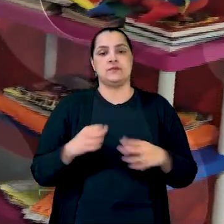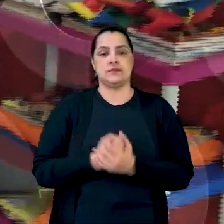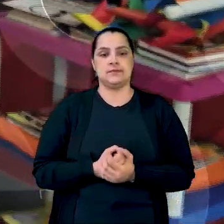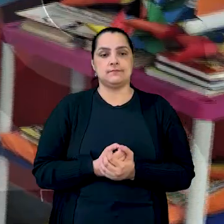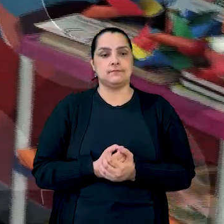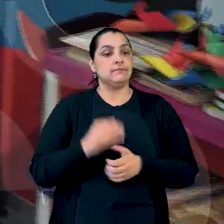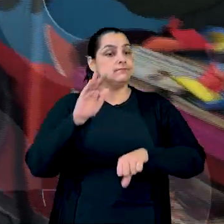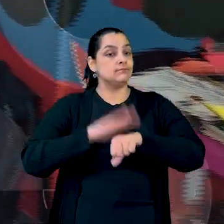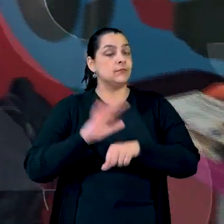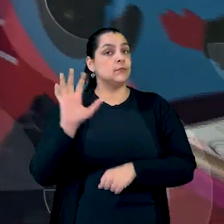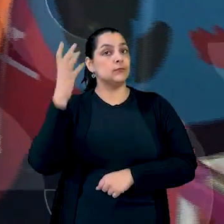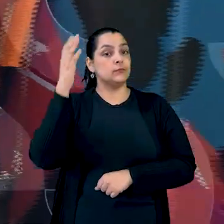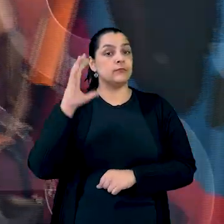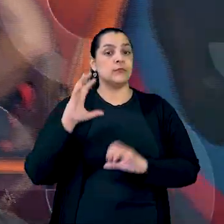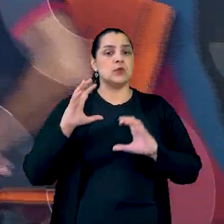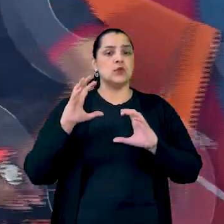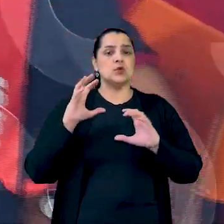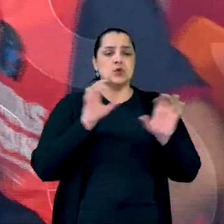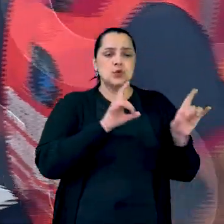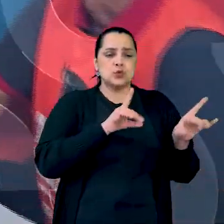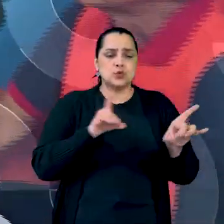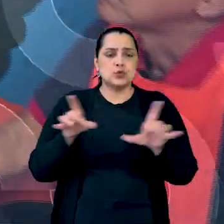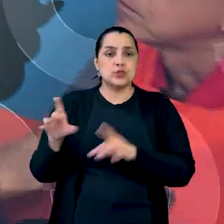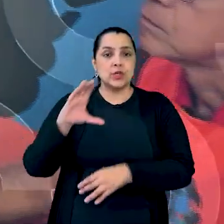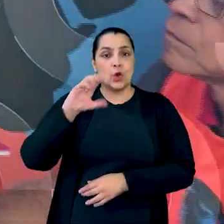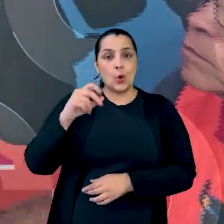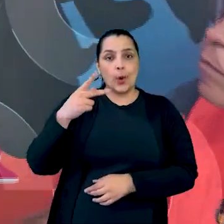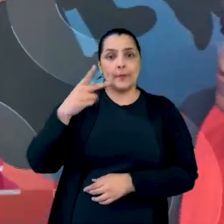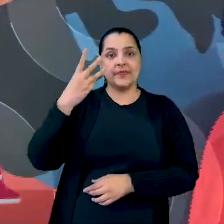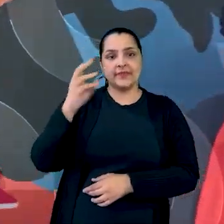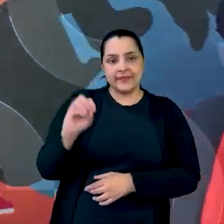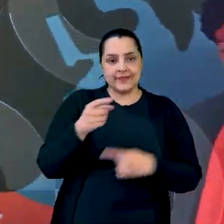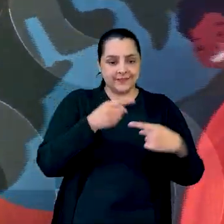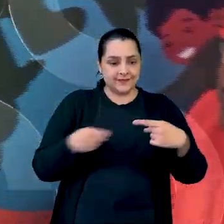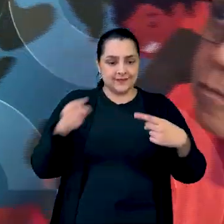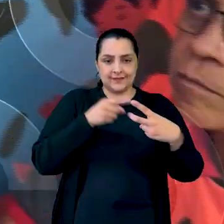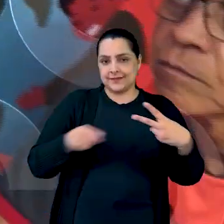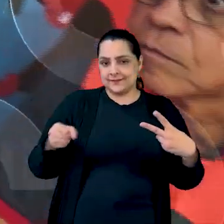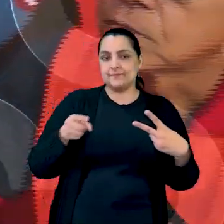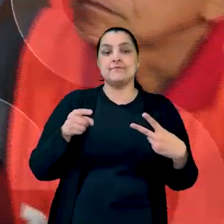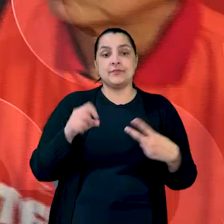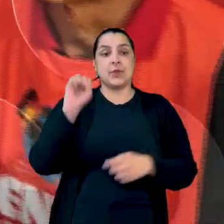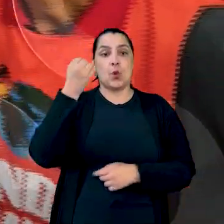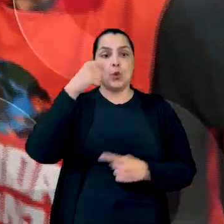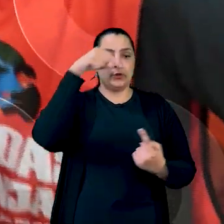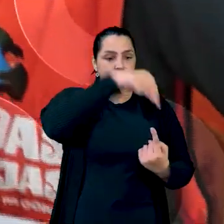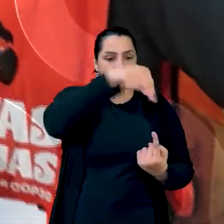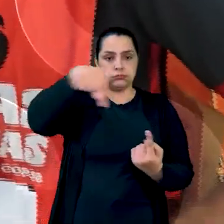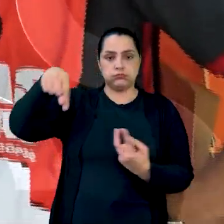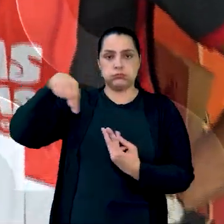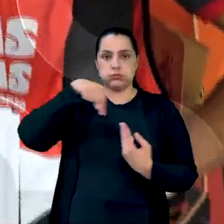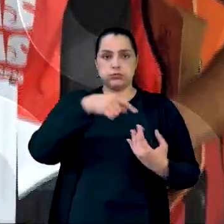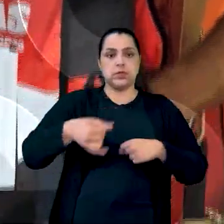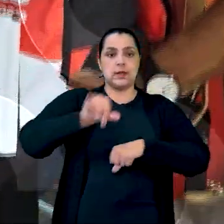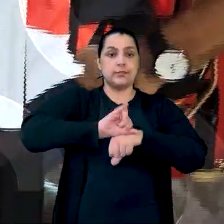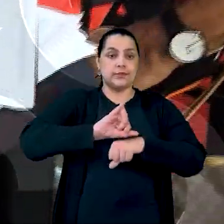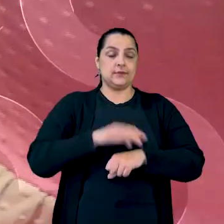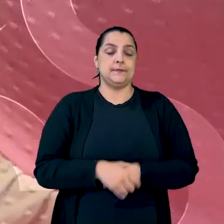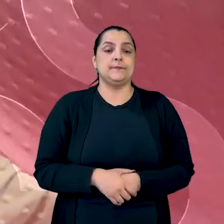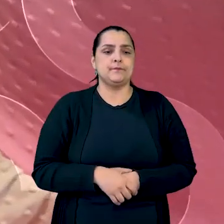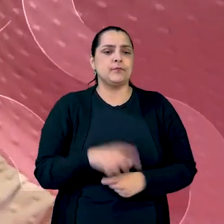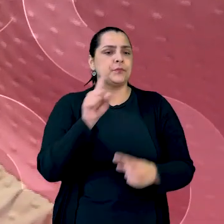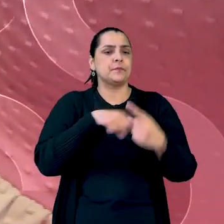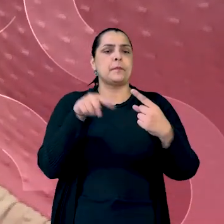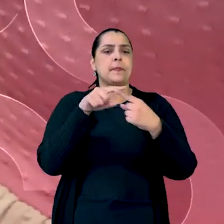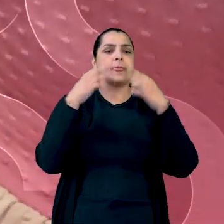infância. A ação foi realizada durante todos os dias da COP30 e contou com 8 pontos espalhados pela capital paraense.